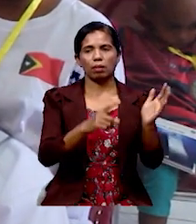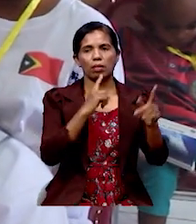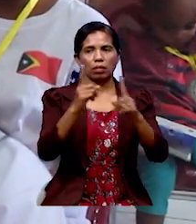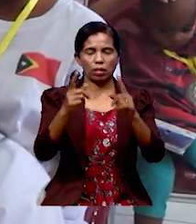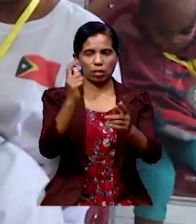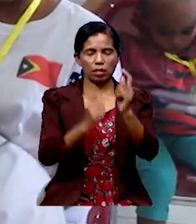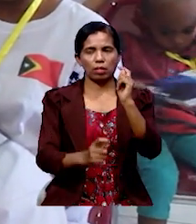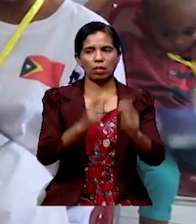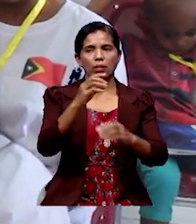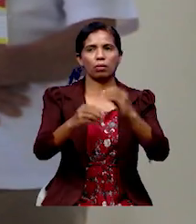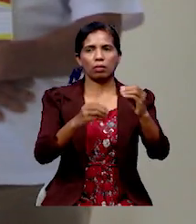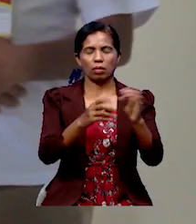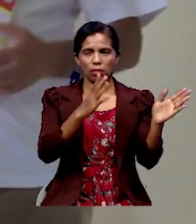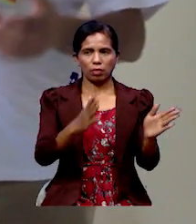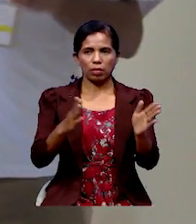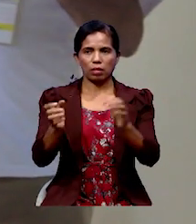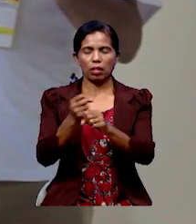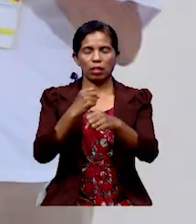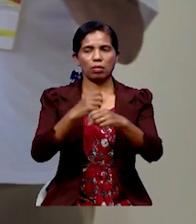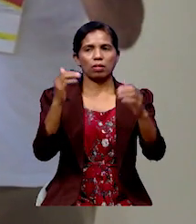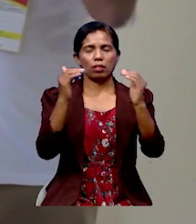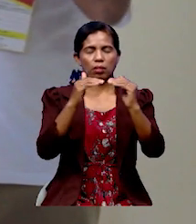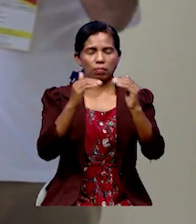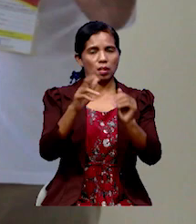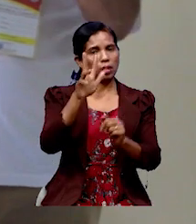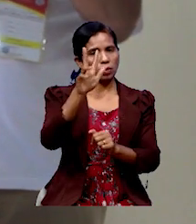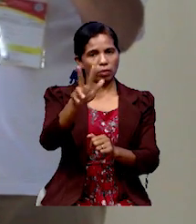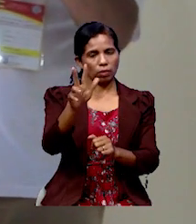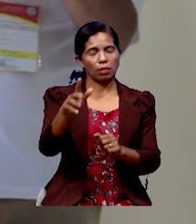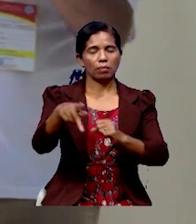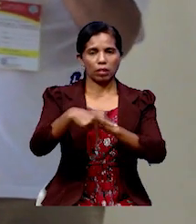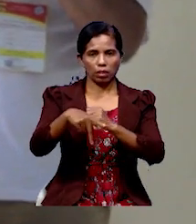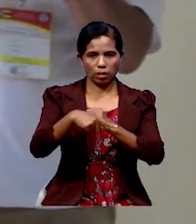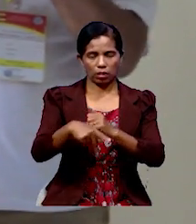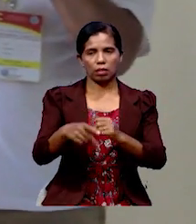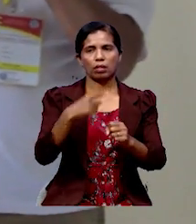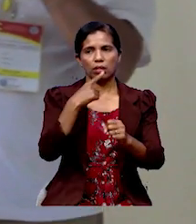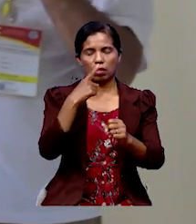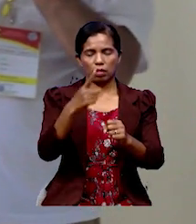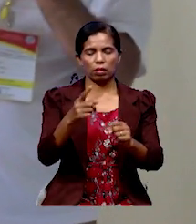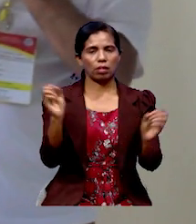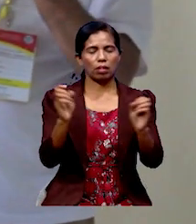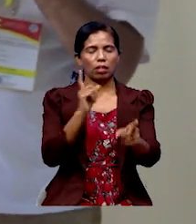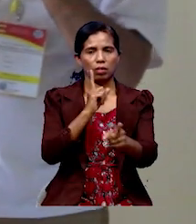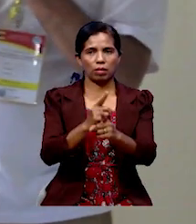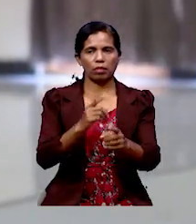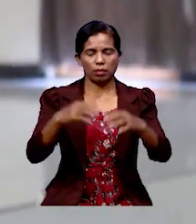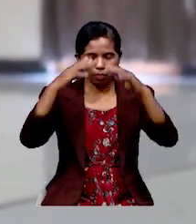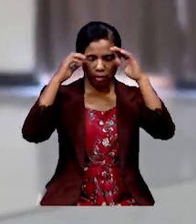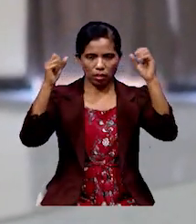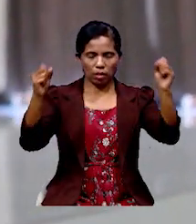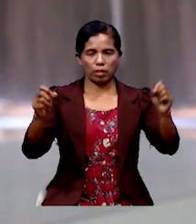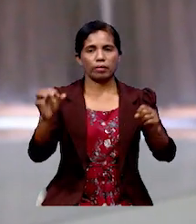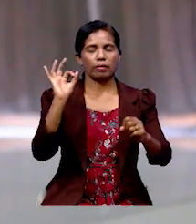tribunal, relasiona ho prosesu realiza Kongresu Nasional bada toluk, Partido Nian, nebe considera ilegal. Presiden Interino Frente